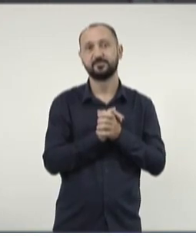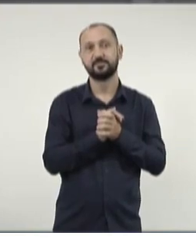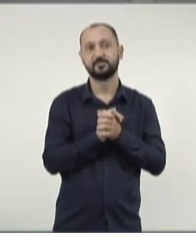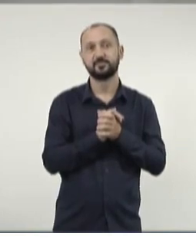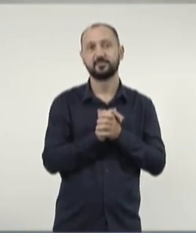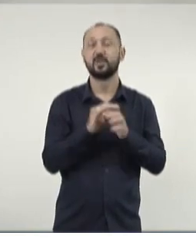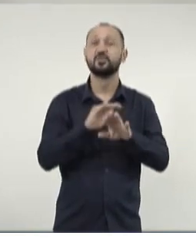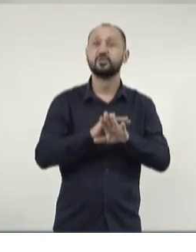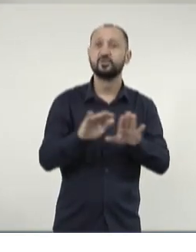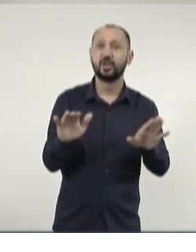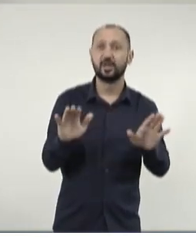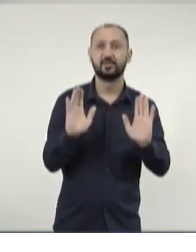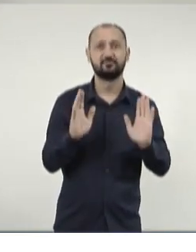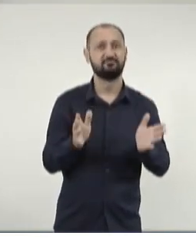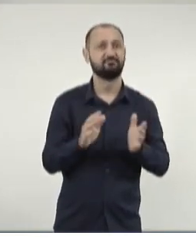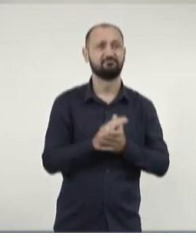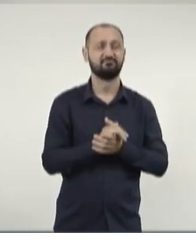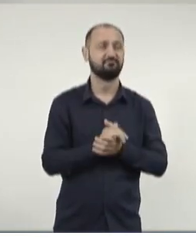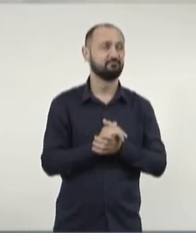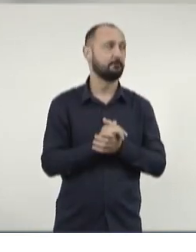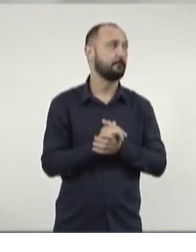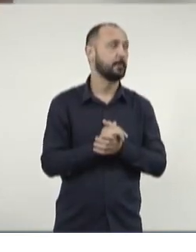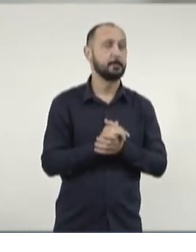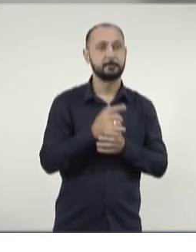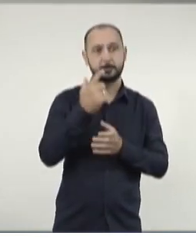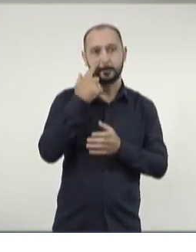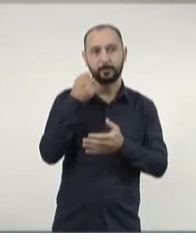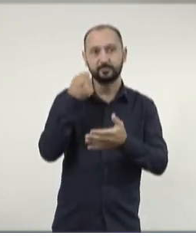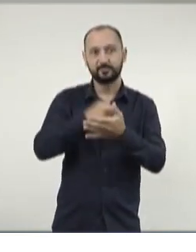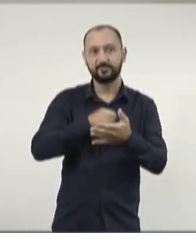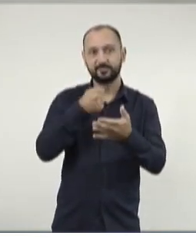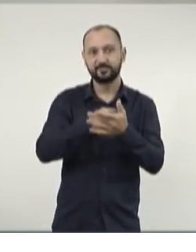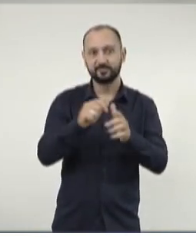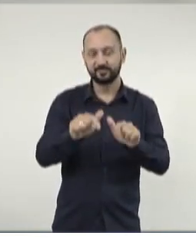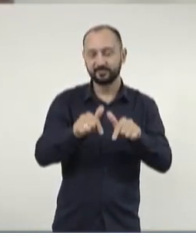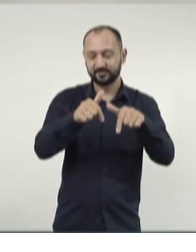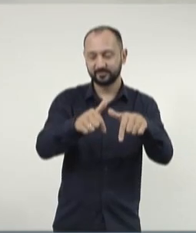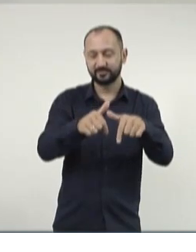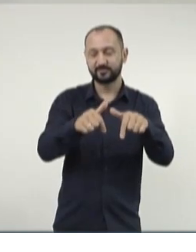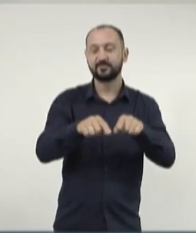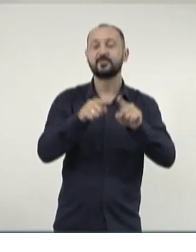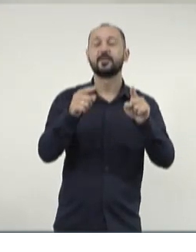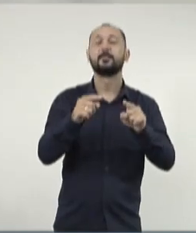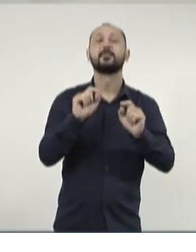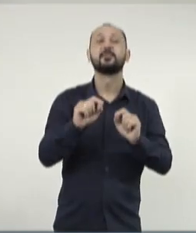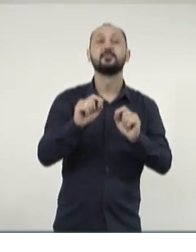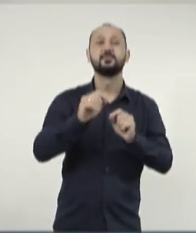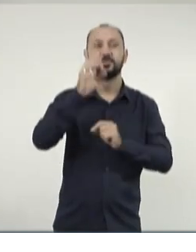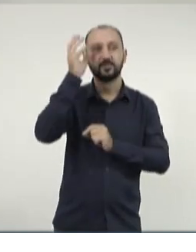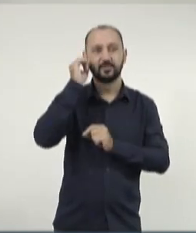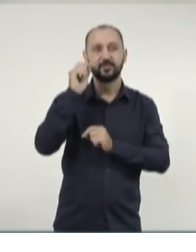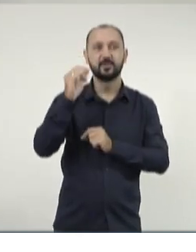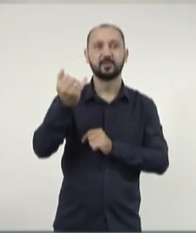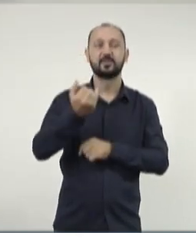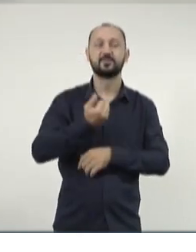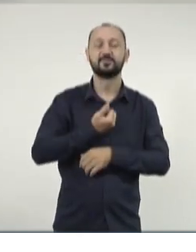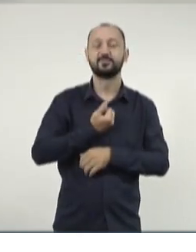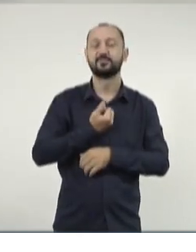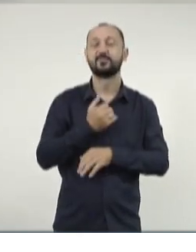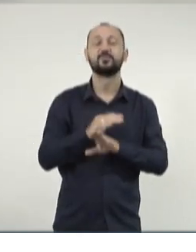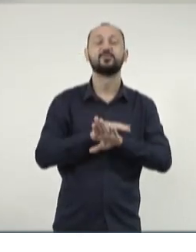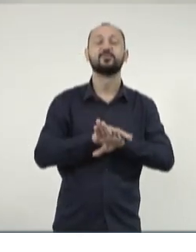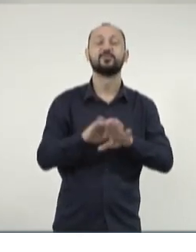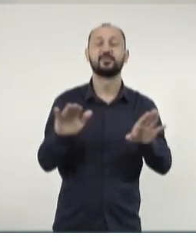chega. Né? Eu lutei até o último segundo, mas eu ouvi o que ela tinha a me dizer: